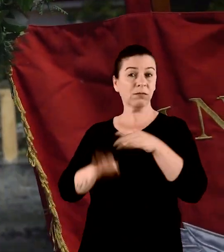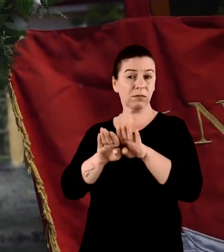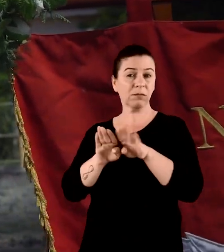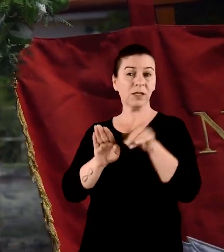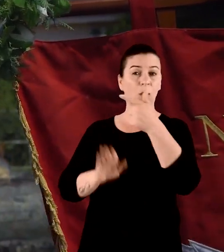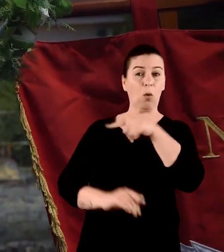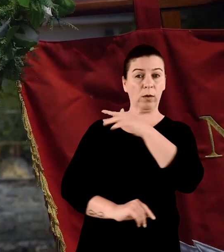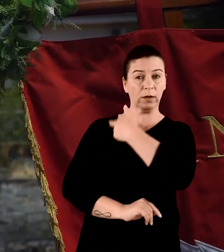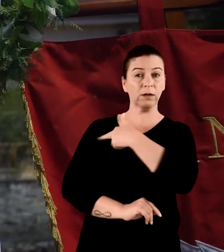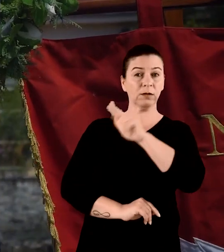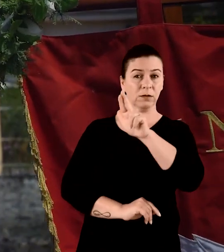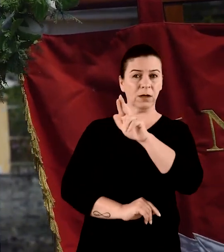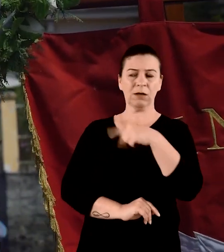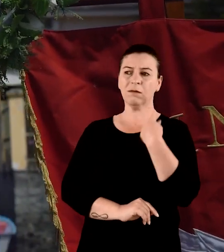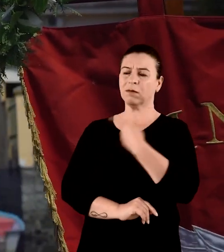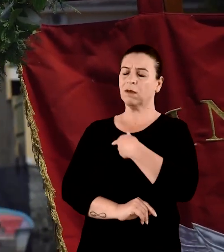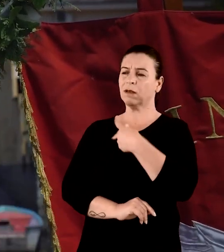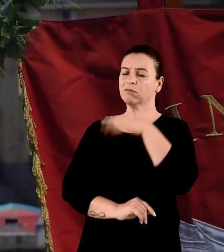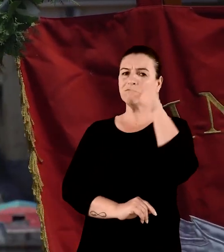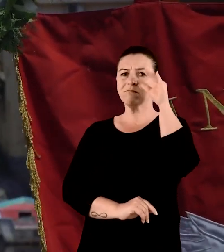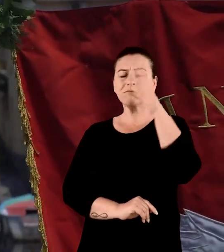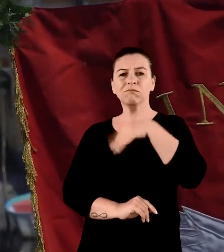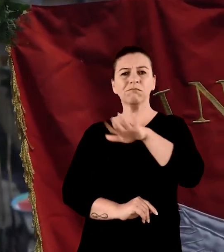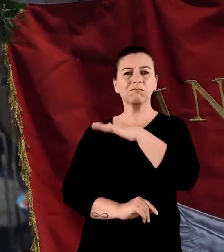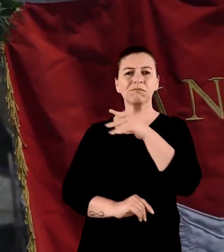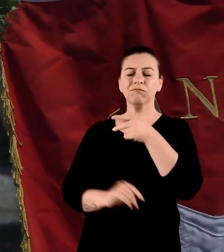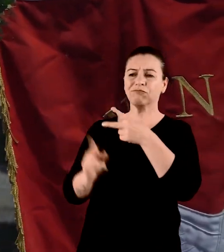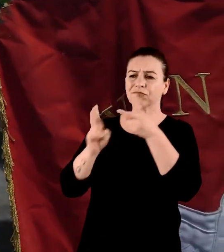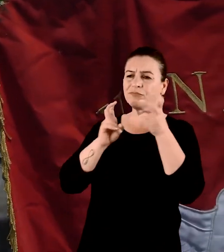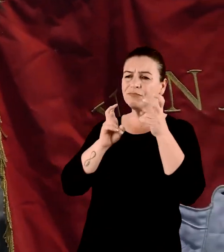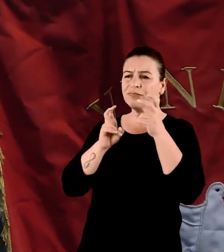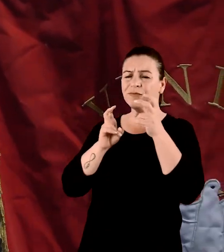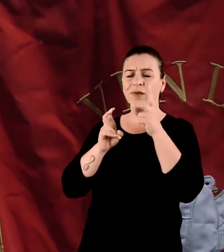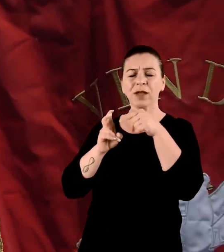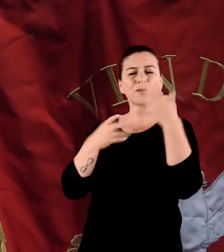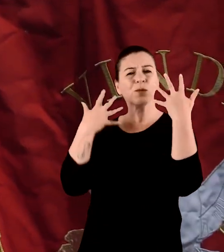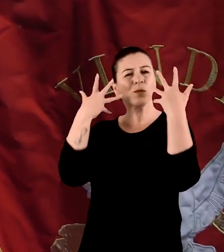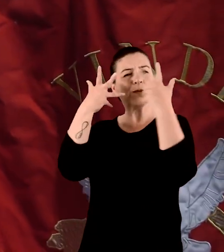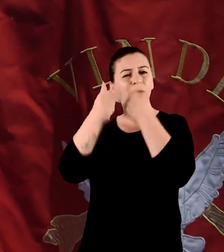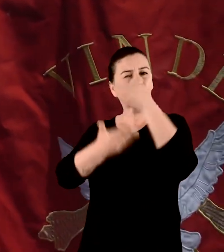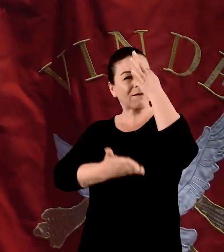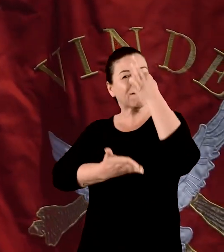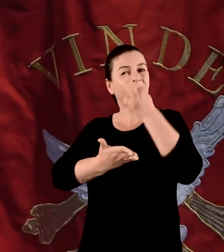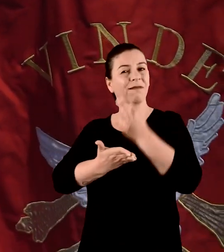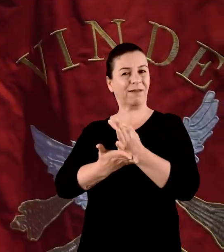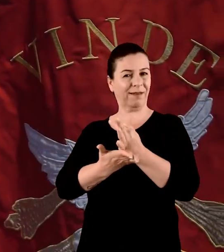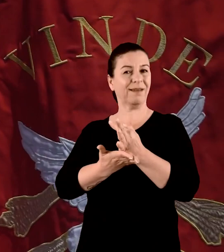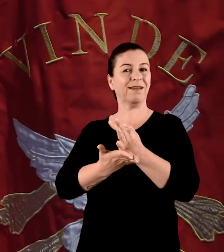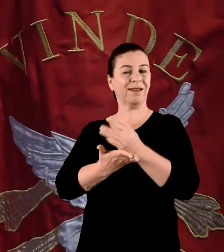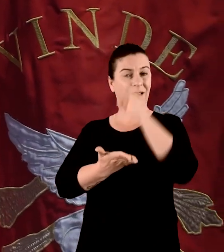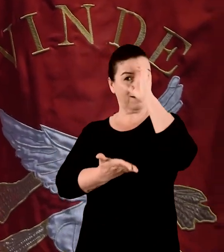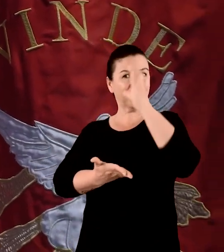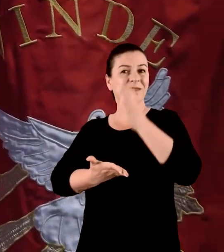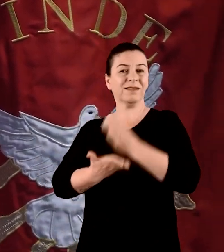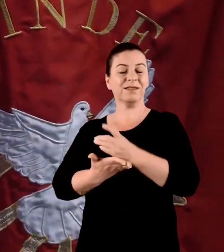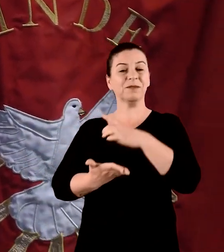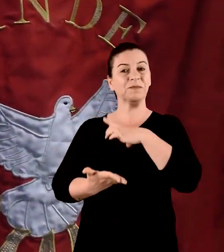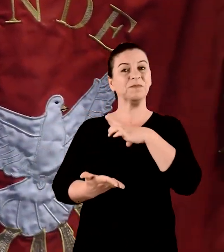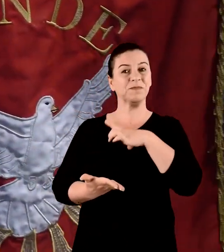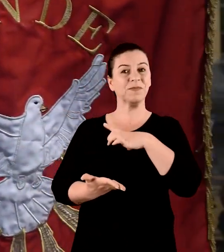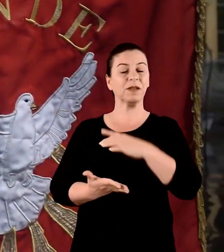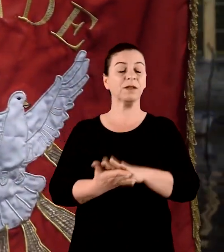inclusive nós mesmos que somos de outras denominações, a gente acha curioso, a gente vai ver, eu acho bonito assim a fé, a crença, né, que se